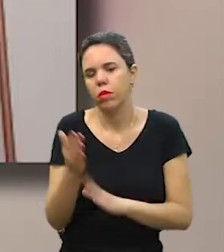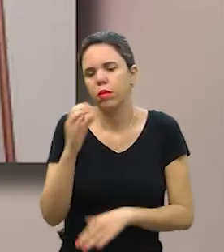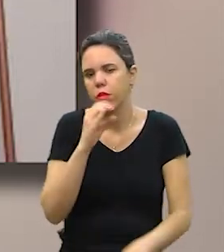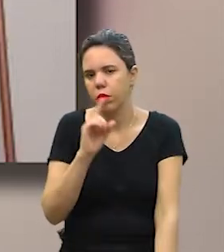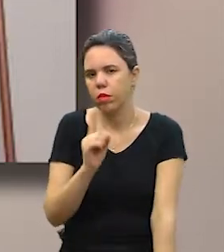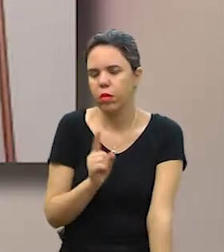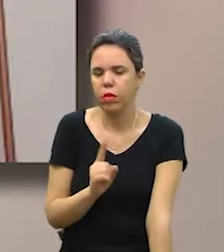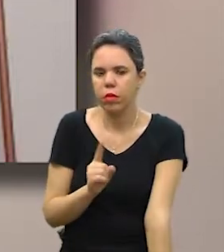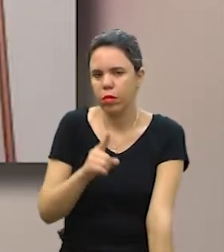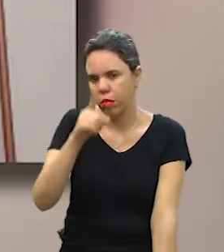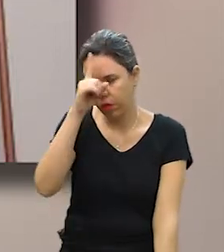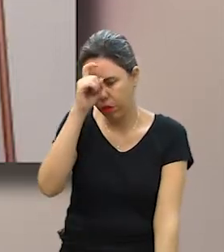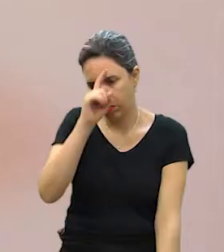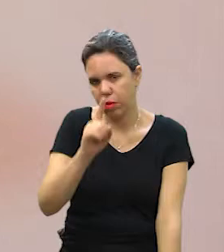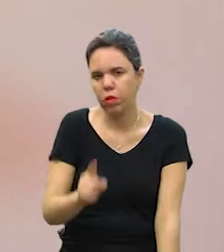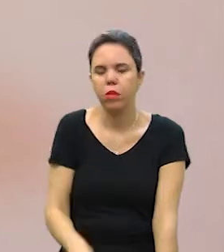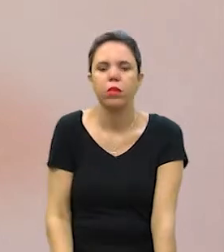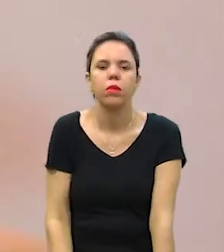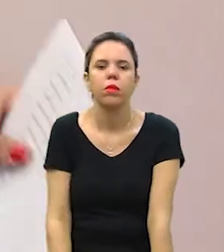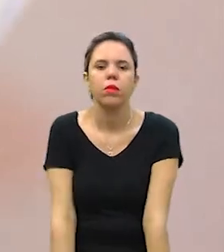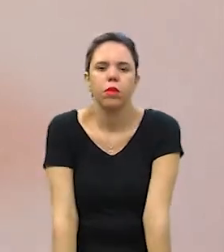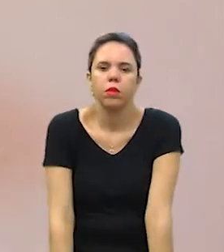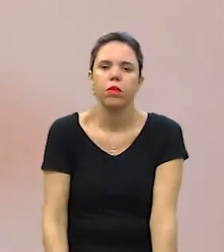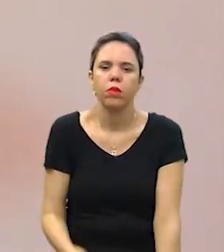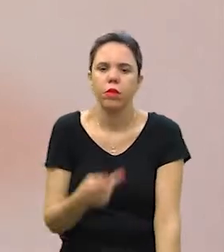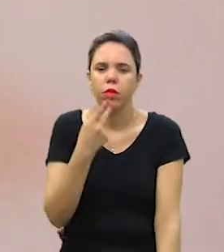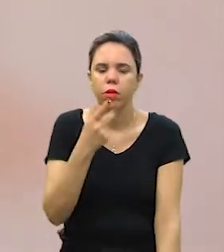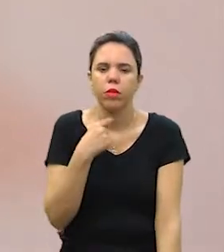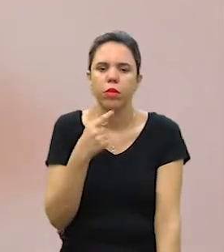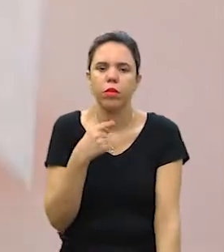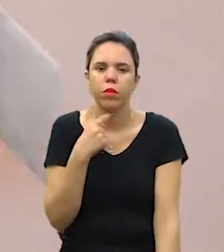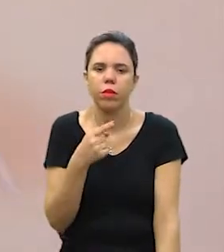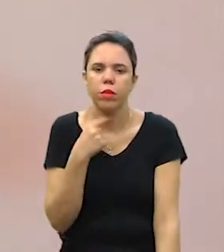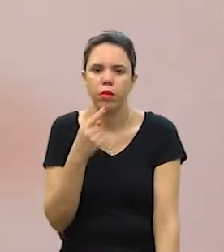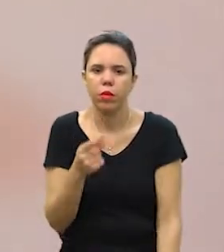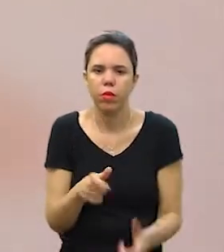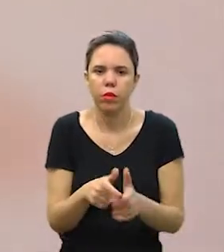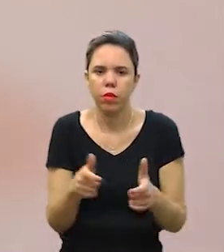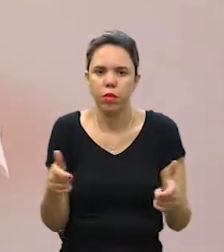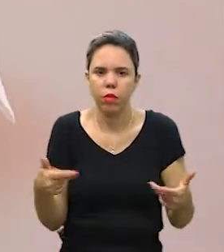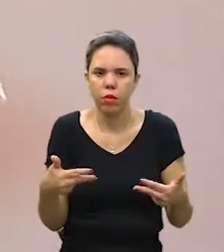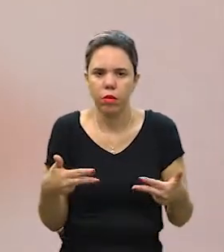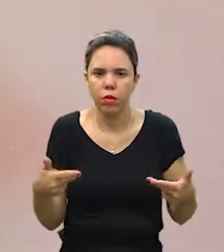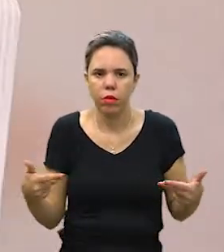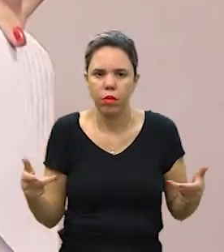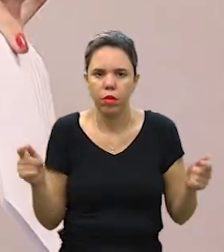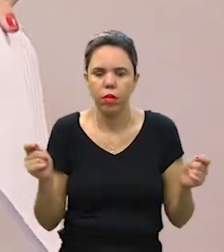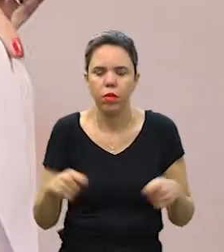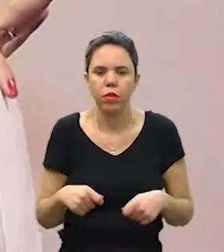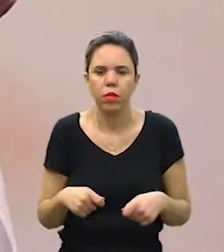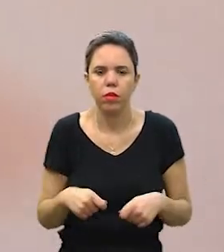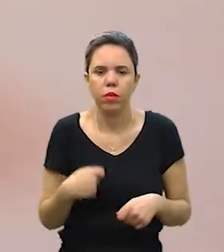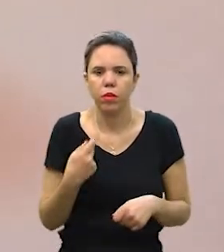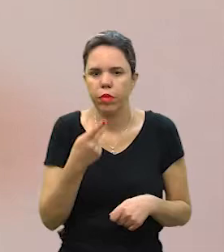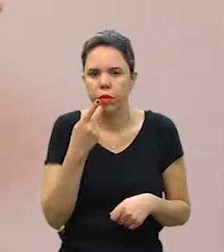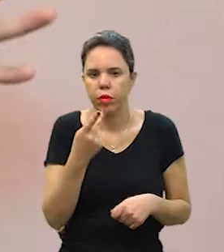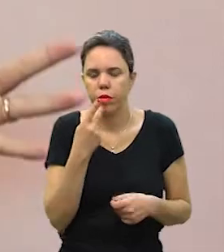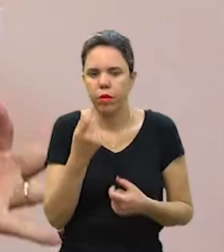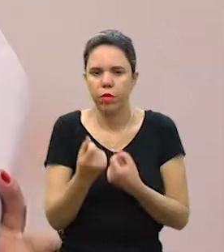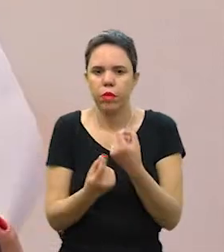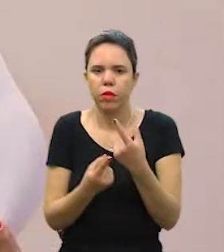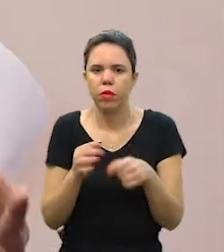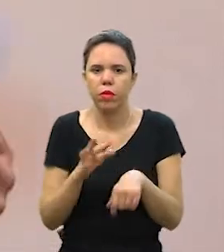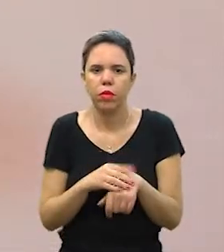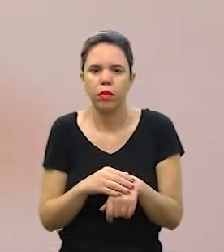sair correndo para um hospital. Bom, você disse aí dúvidas, são as mais diversas possíveis. A gente falou aí de